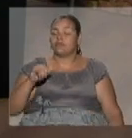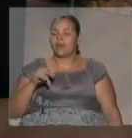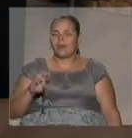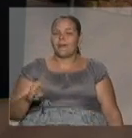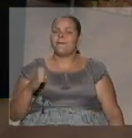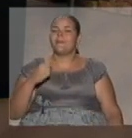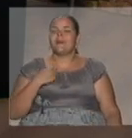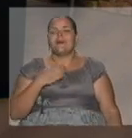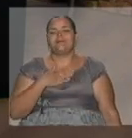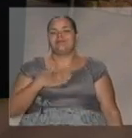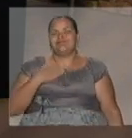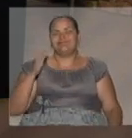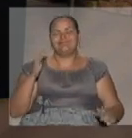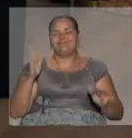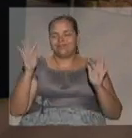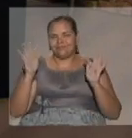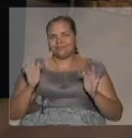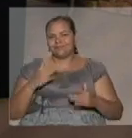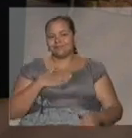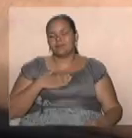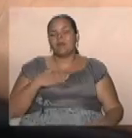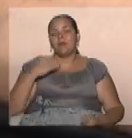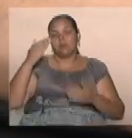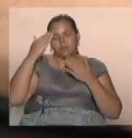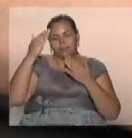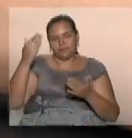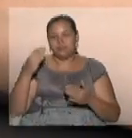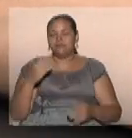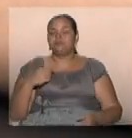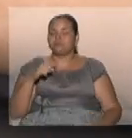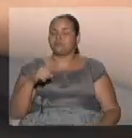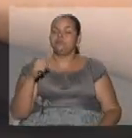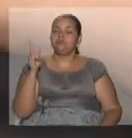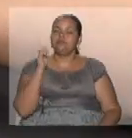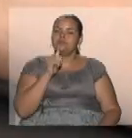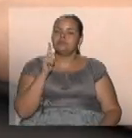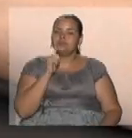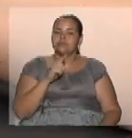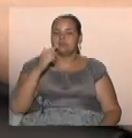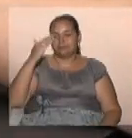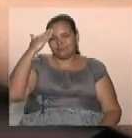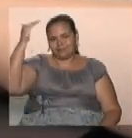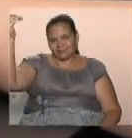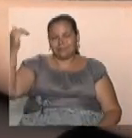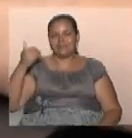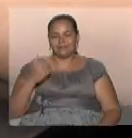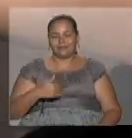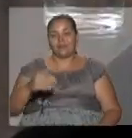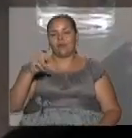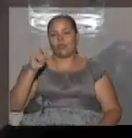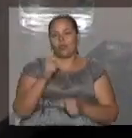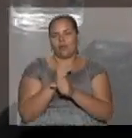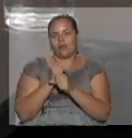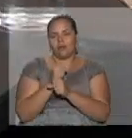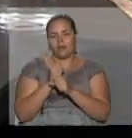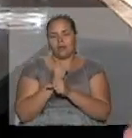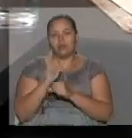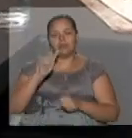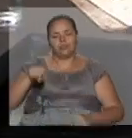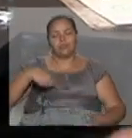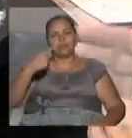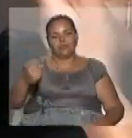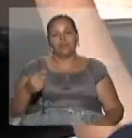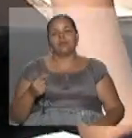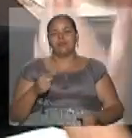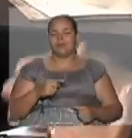foi um super prazer te receber. Super obrigado. Obrigada por ter vindo. Muito Te desejo muito sucesso. nessa empreitada dos 50 anos e depois disso,